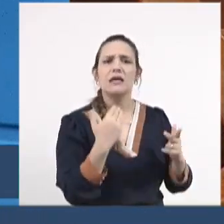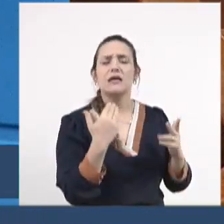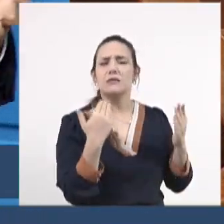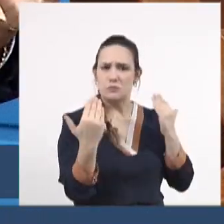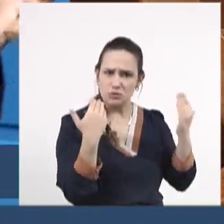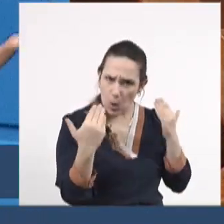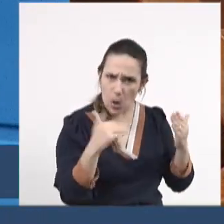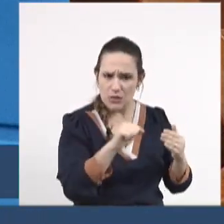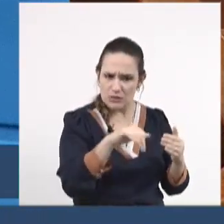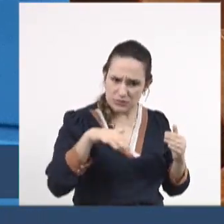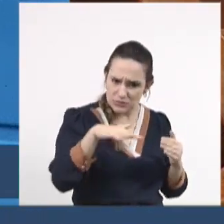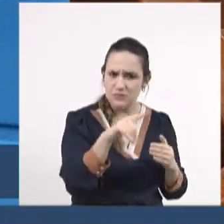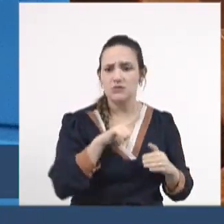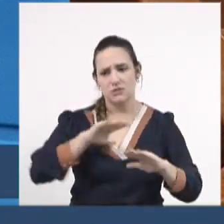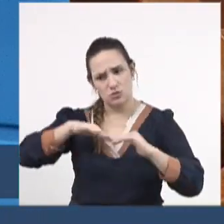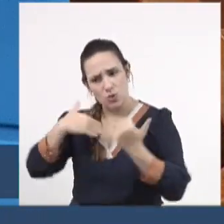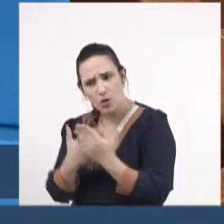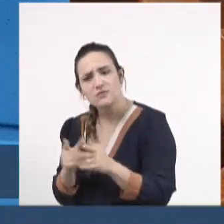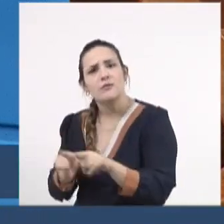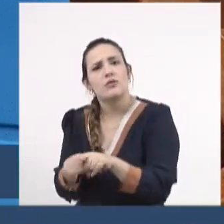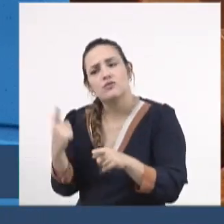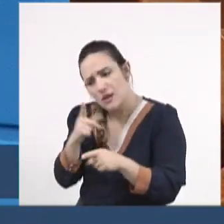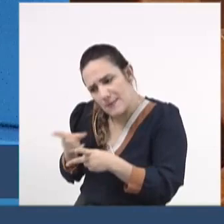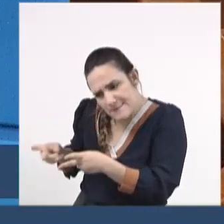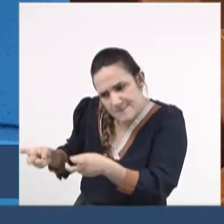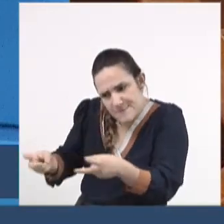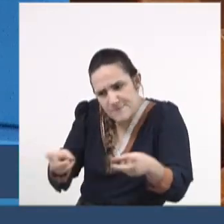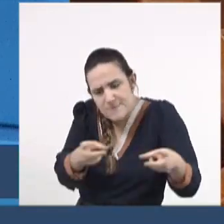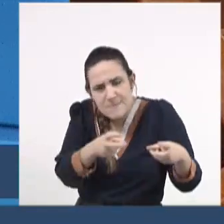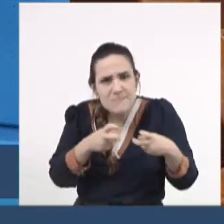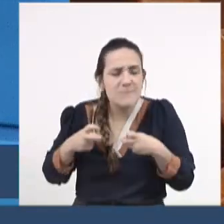as escolas com todo esse laboratório para identificar